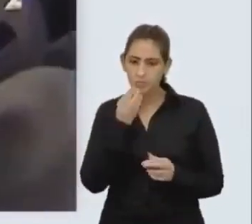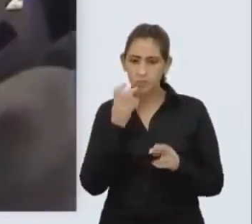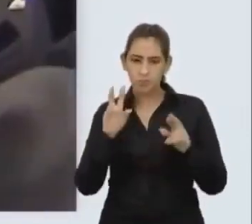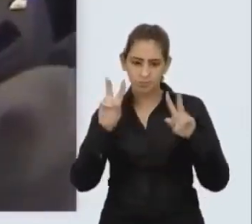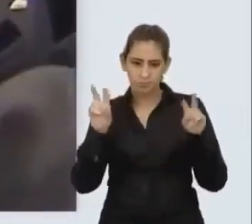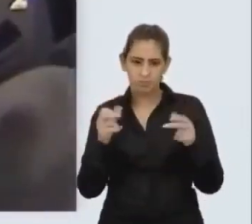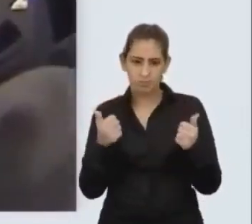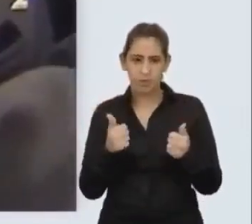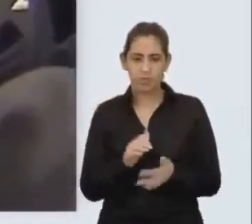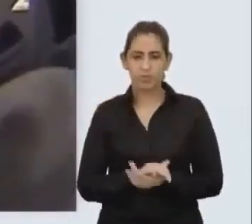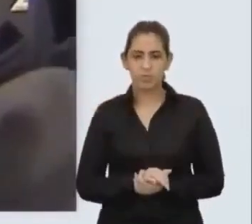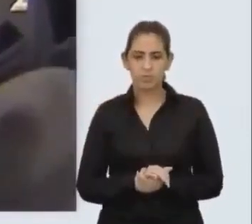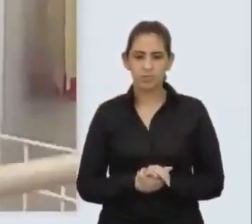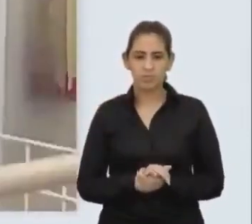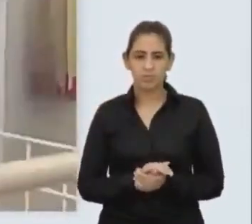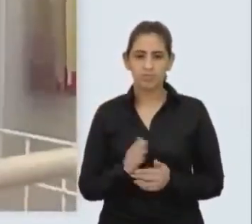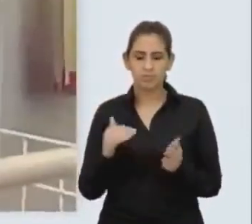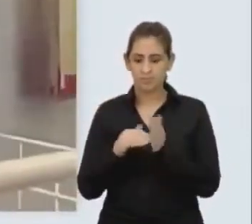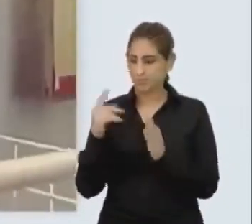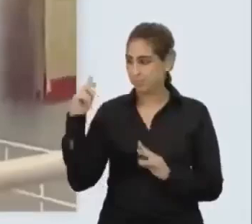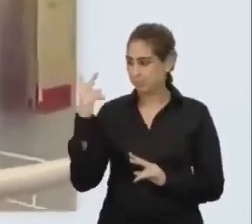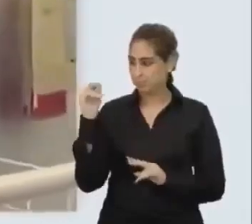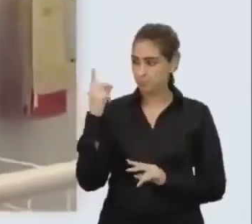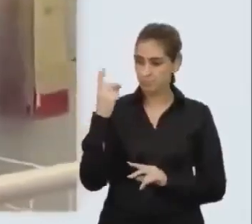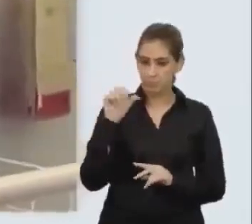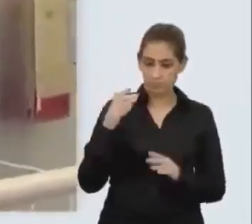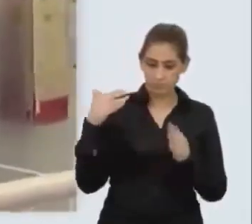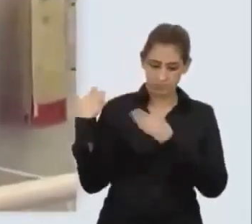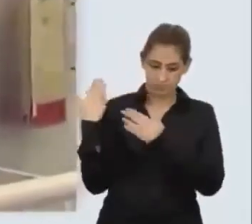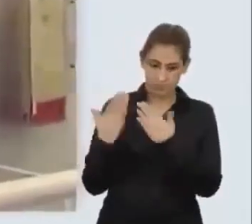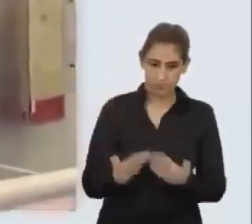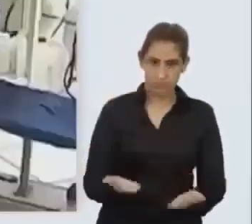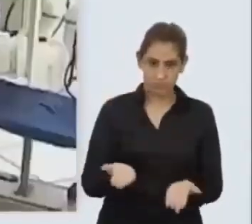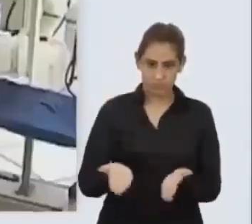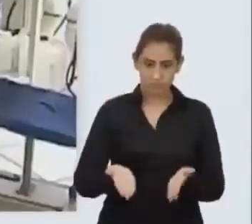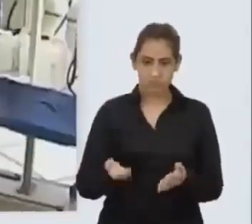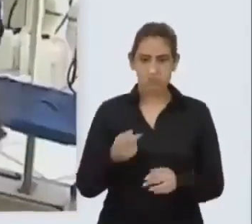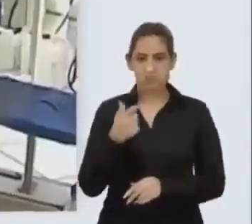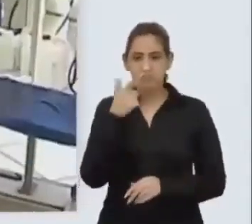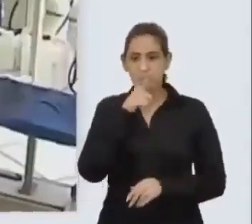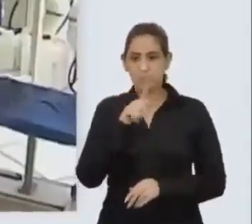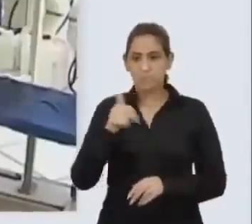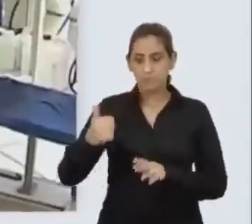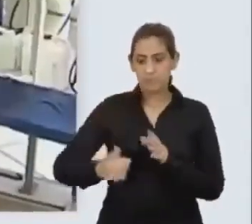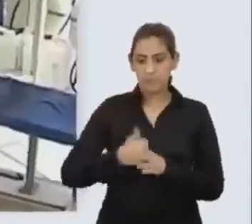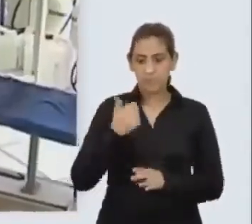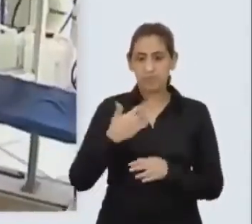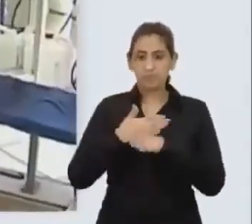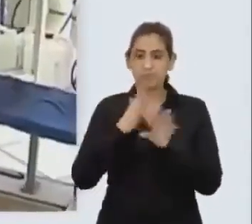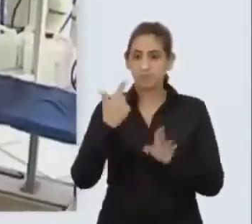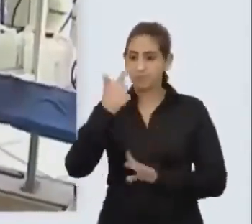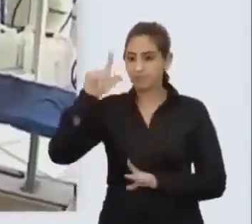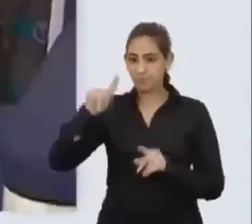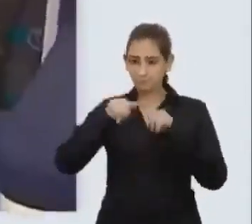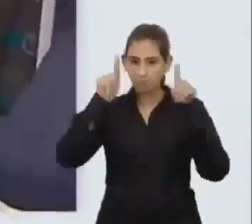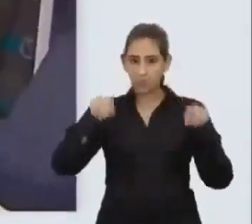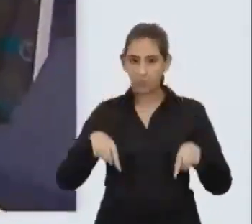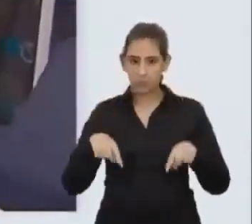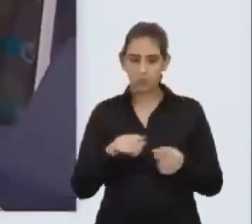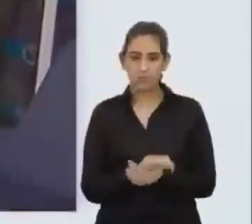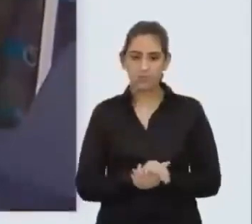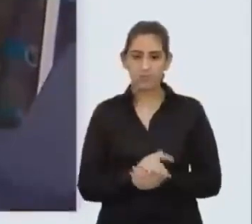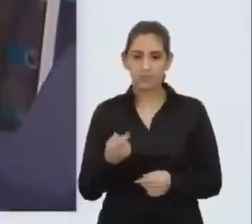de 2009 para cá o mercado de serviços aqueceu então decidiu abrir outra loja